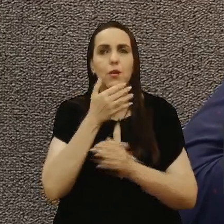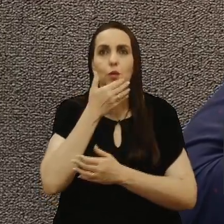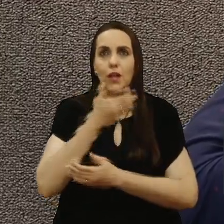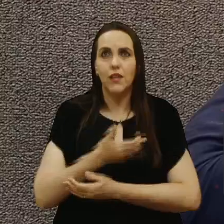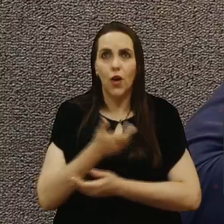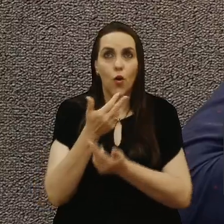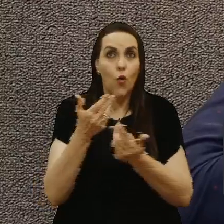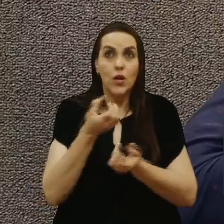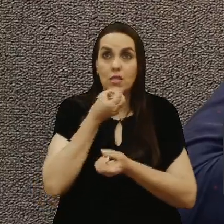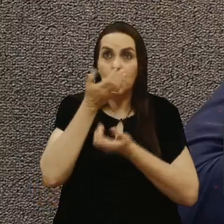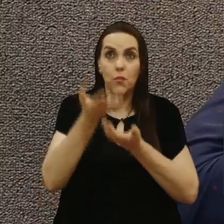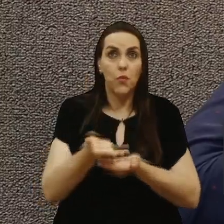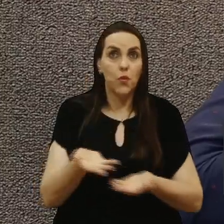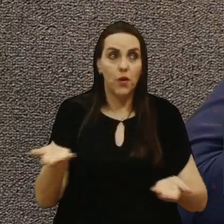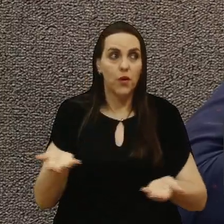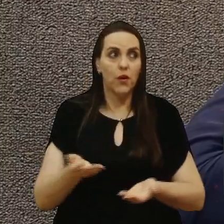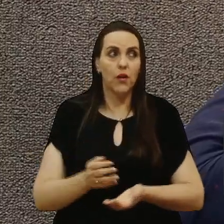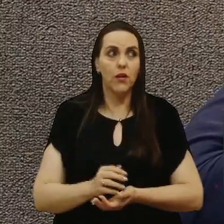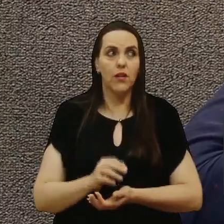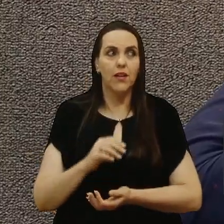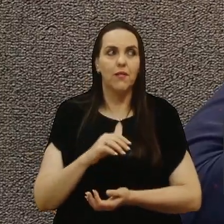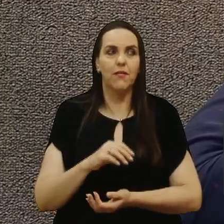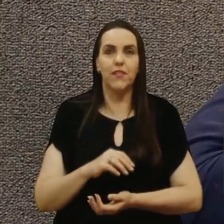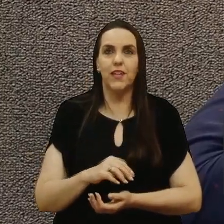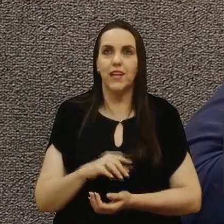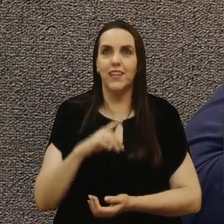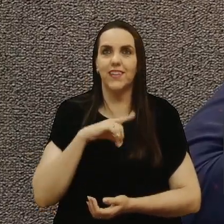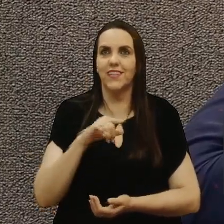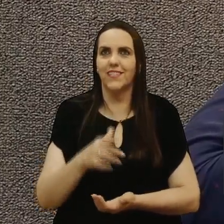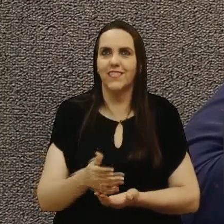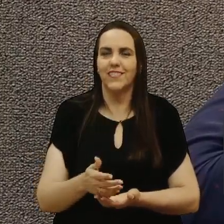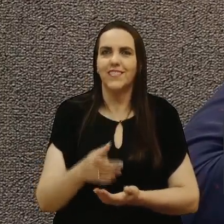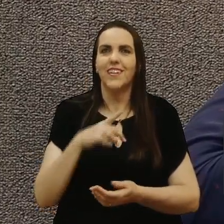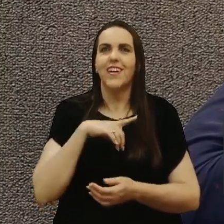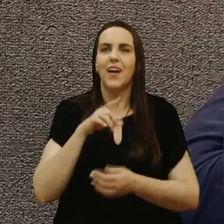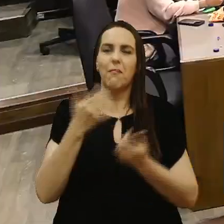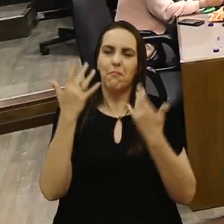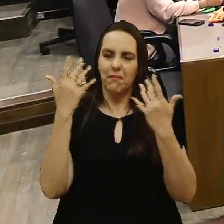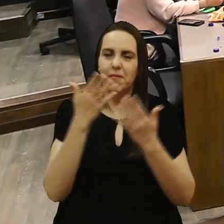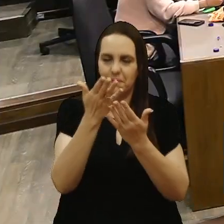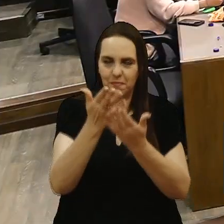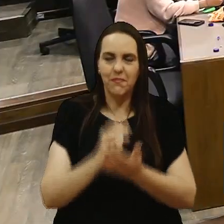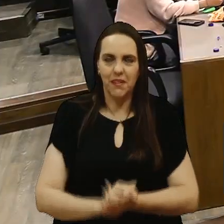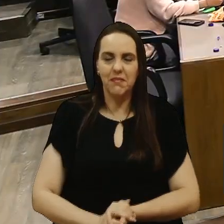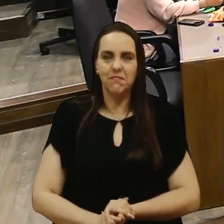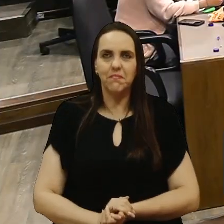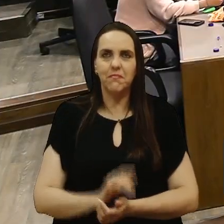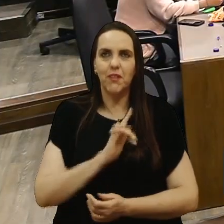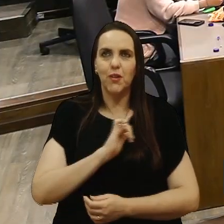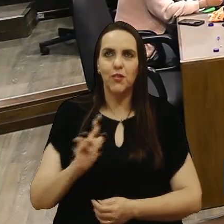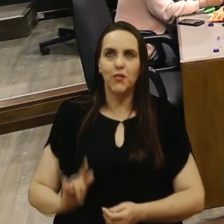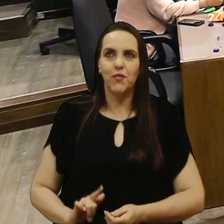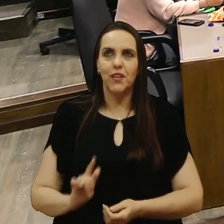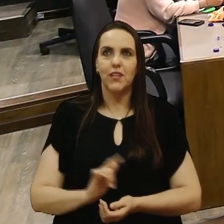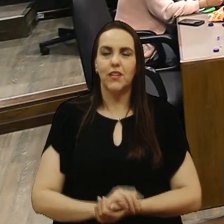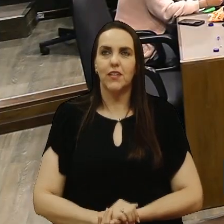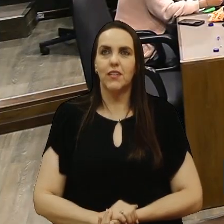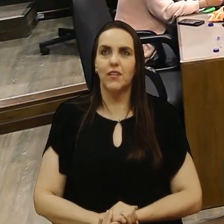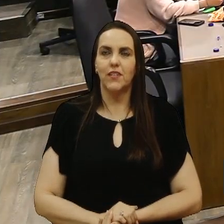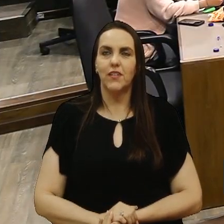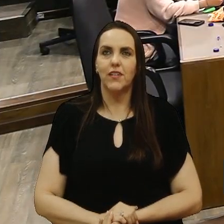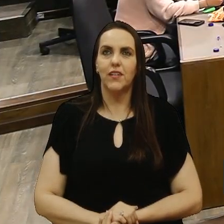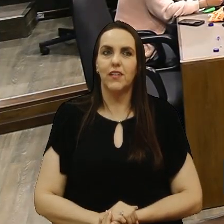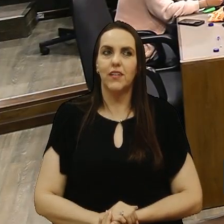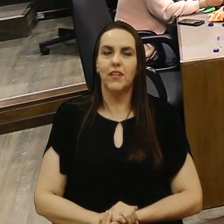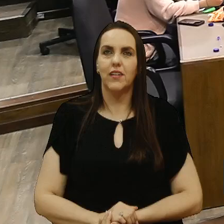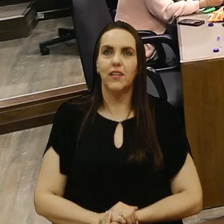é isso que nós temos que celebrar. Então, parabéns pela sua fala aí da tribuna, vereador Daniel. Obrigado, vereador. Inclusive, final de semana eu tirei para ir com a família a